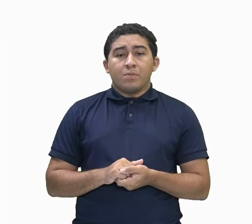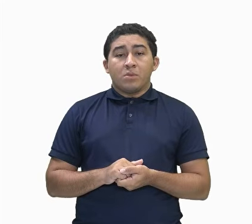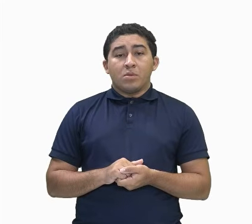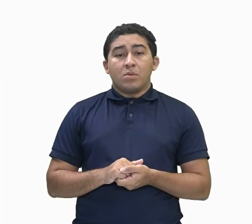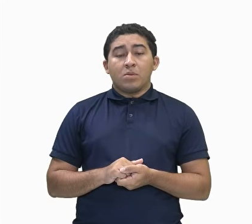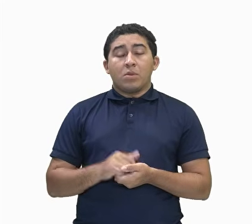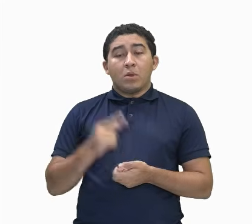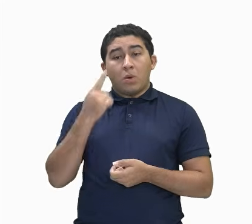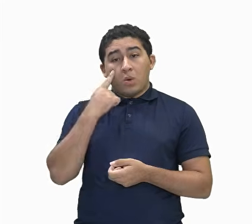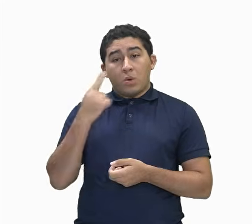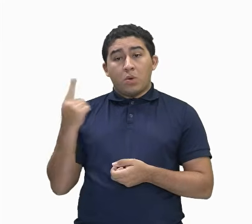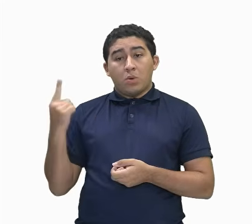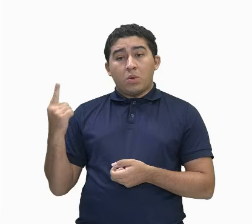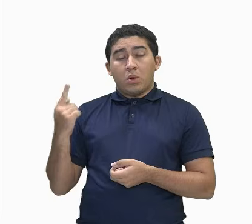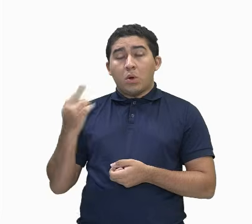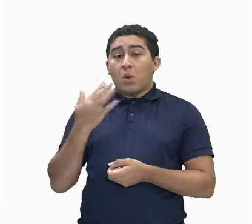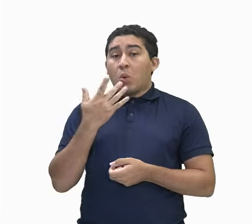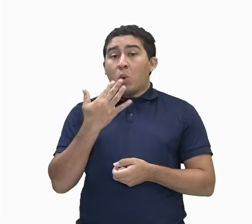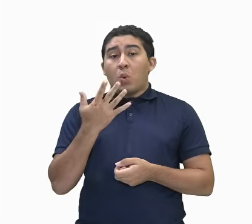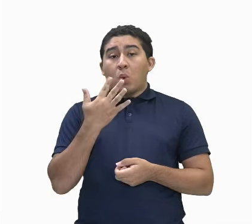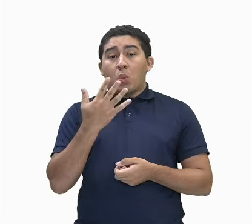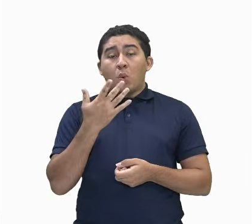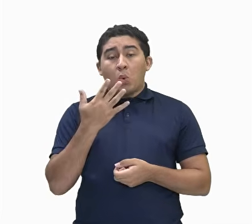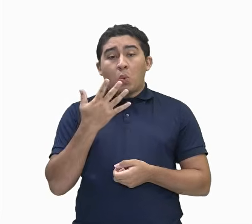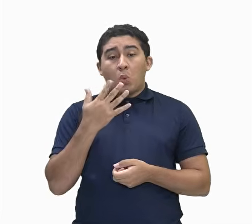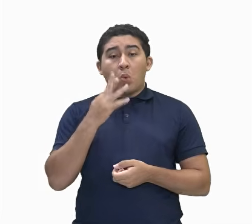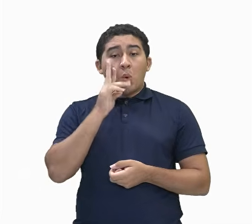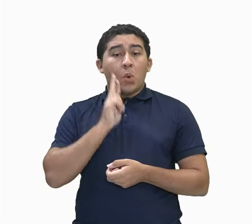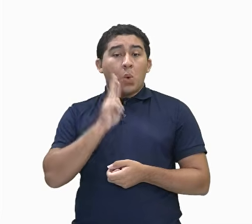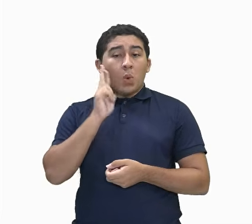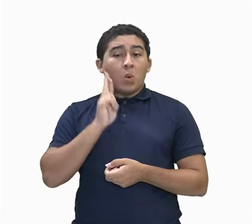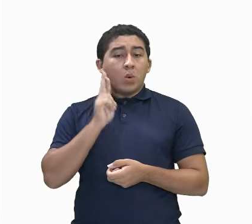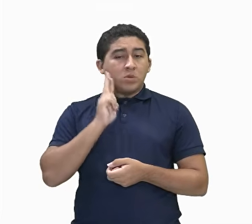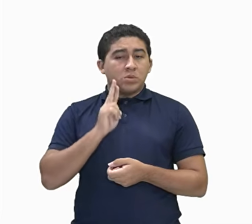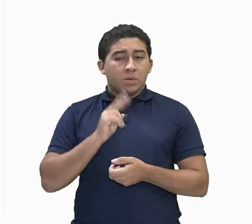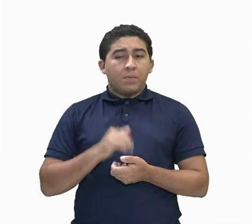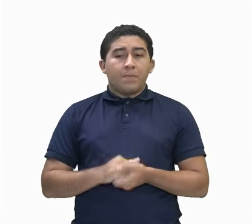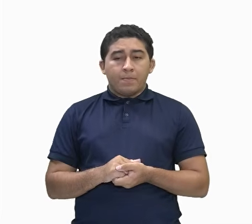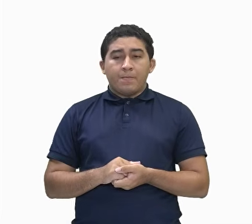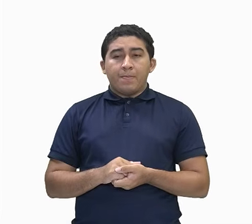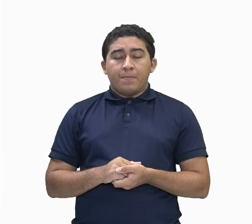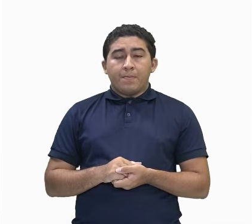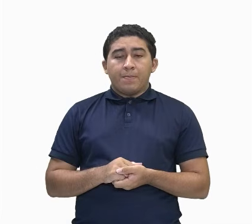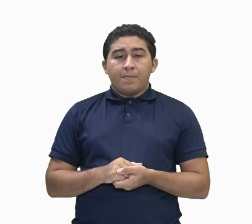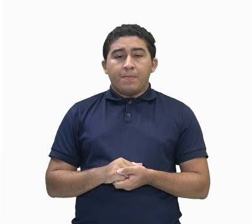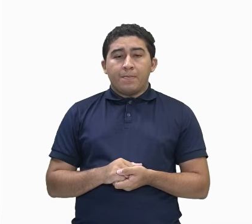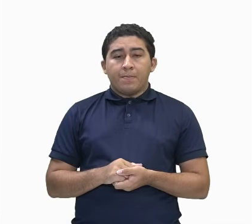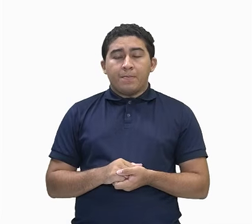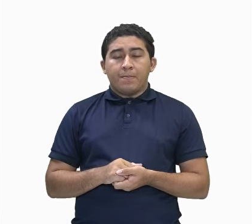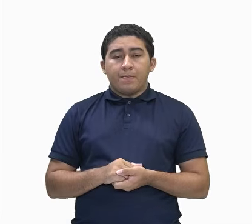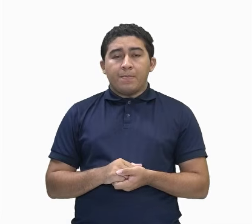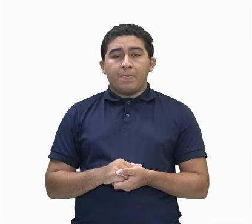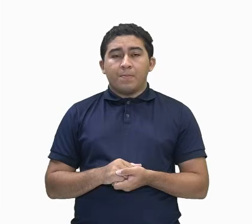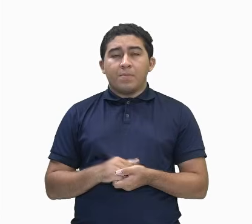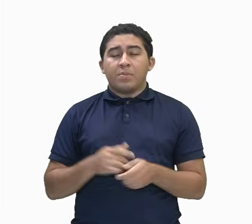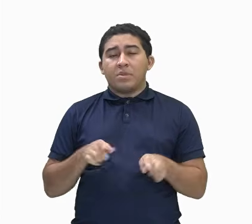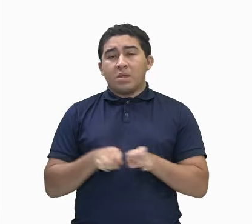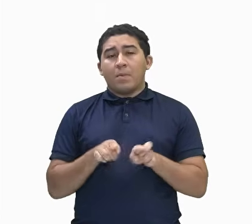essa parte aí que a gente observa, que vai ter já um rosinha, que também pega uma parte ali de Roraima,